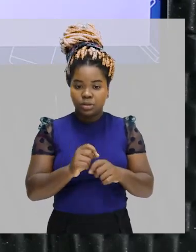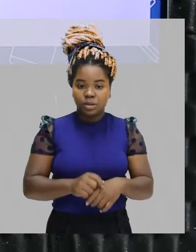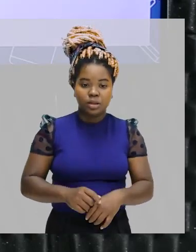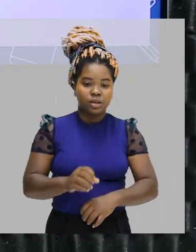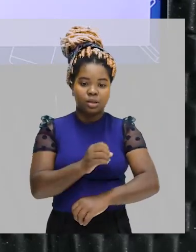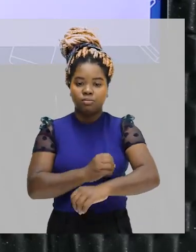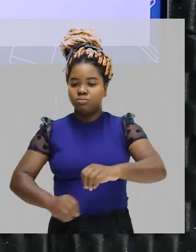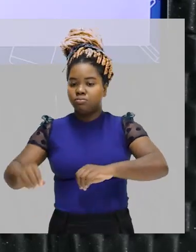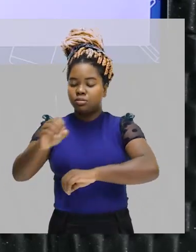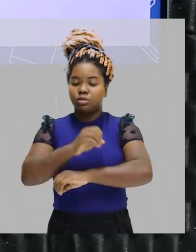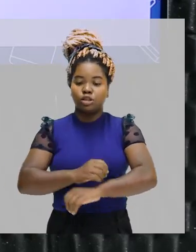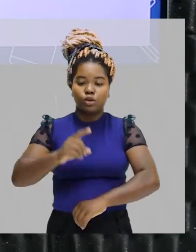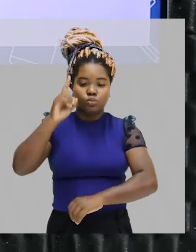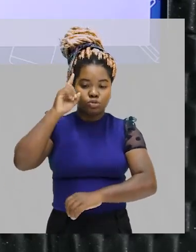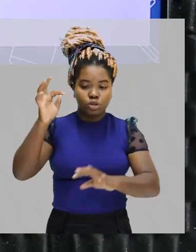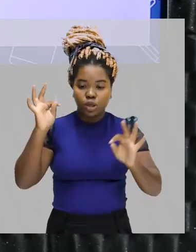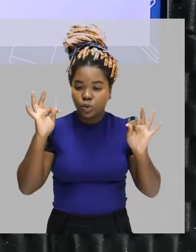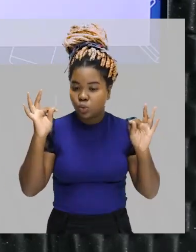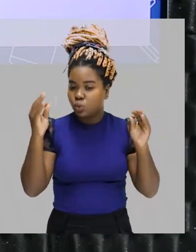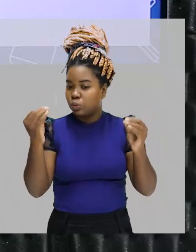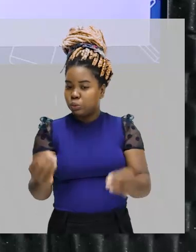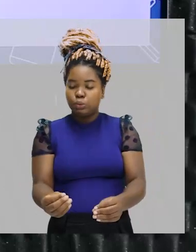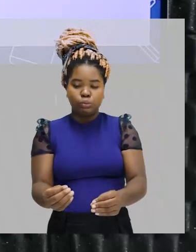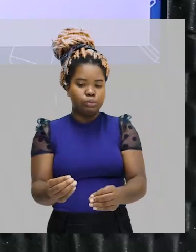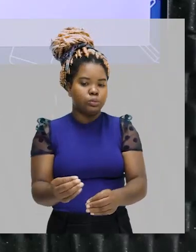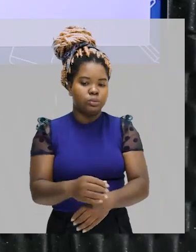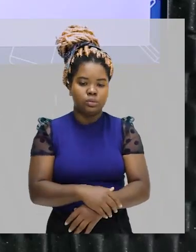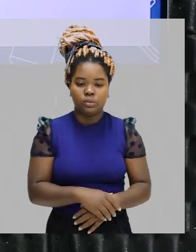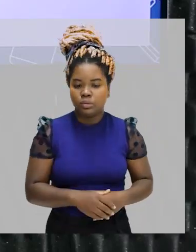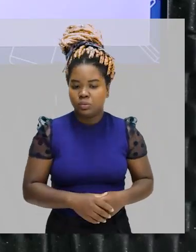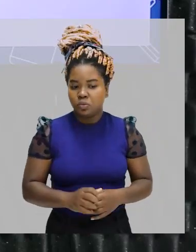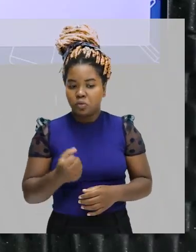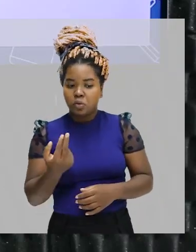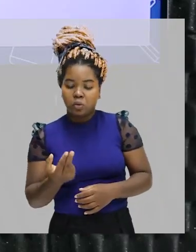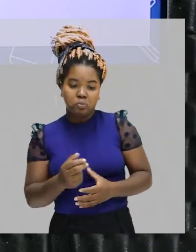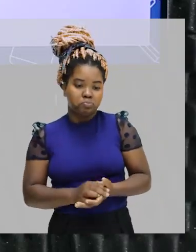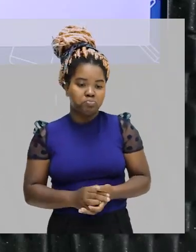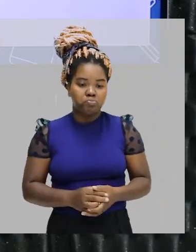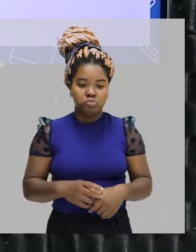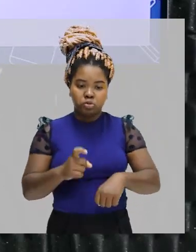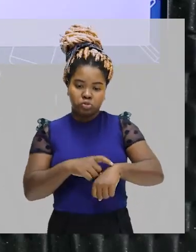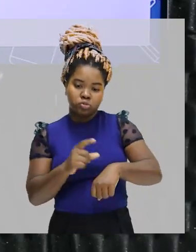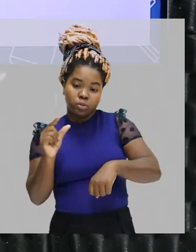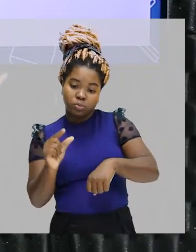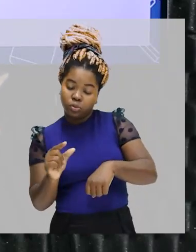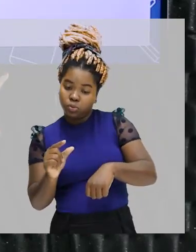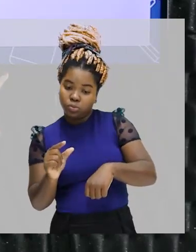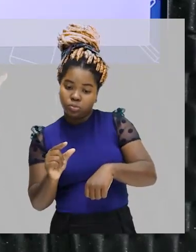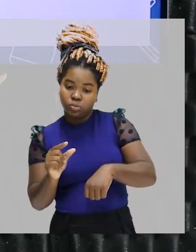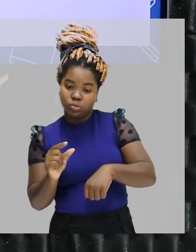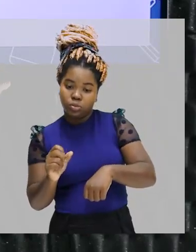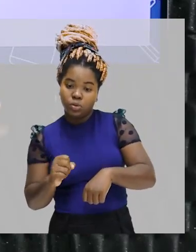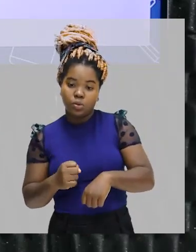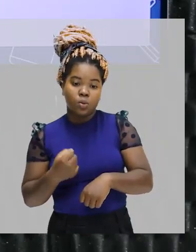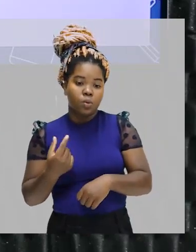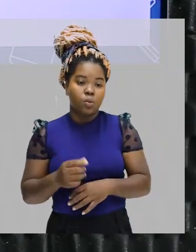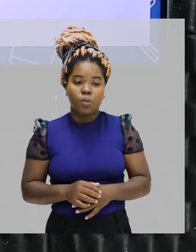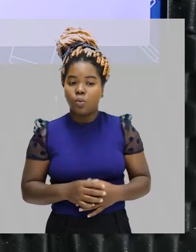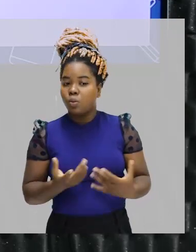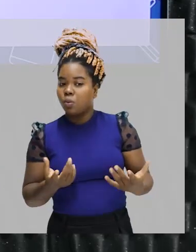ou em tempo parcial. Pode ser algo de uma duração curta ou de uma duração longa,